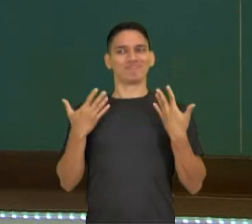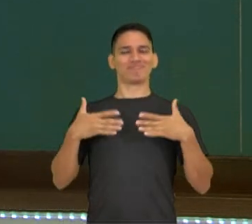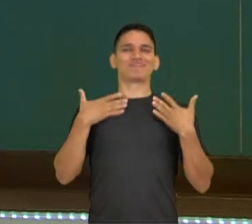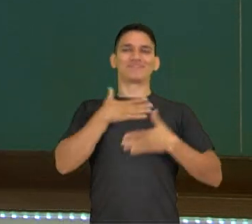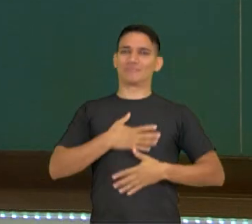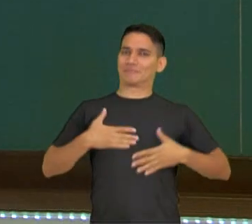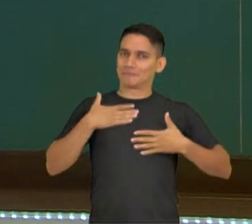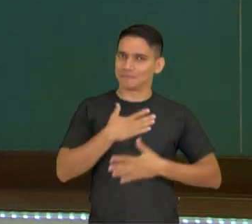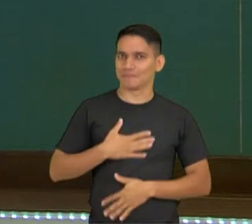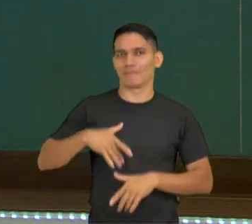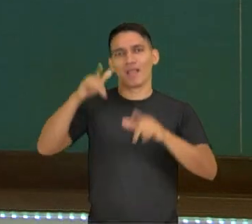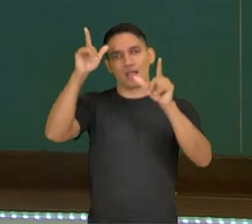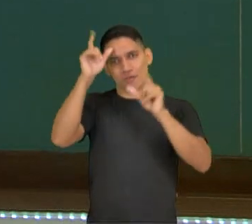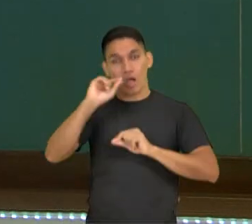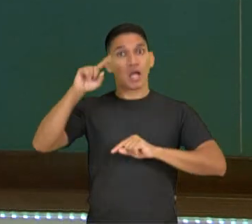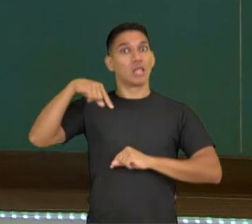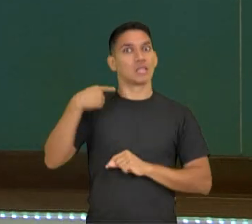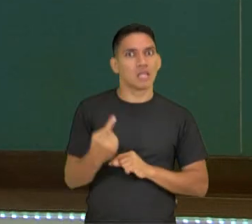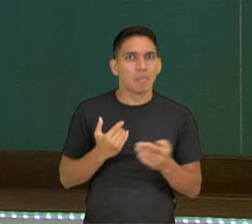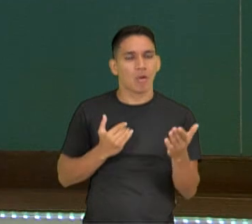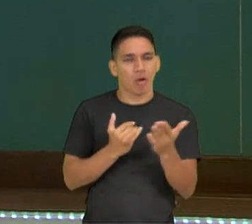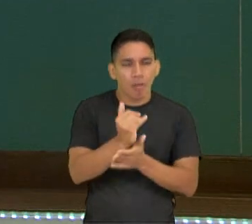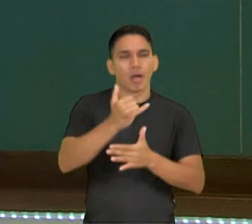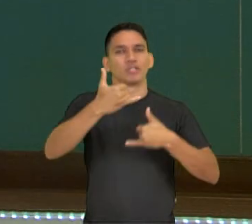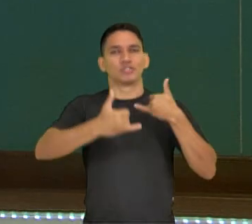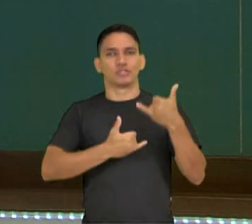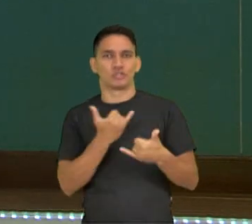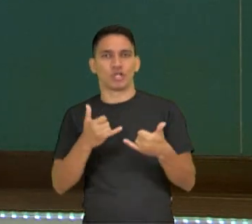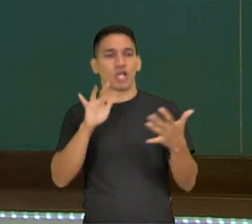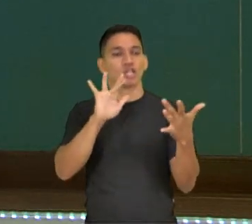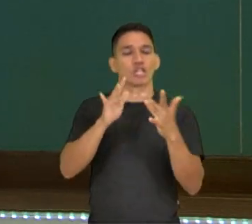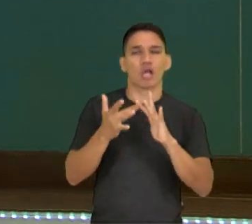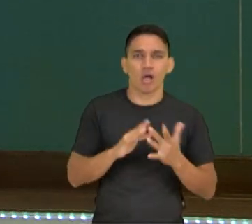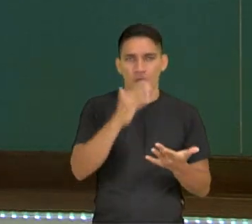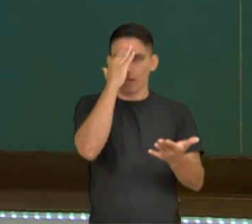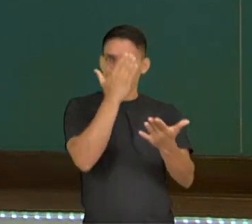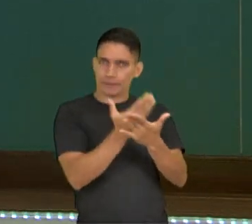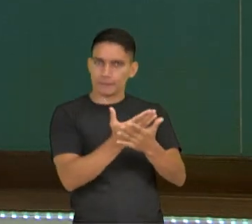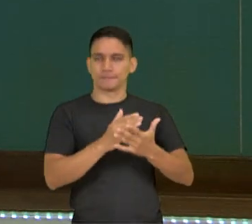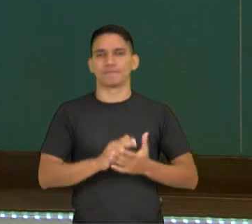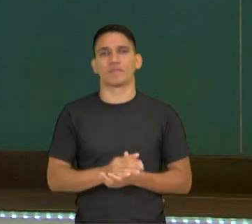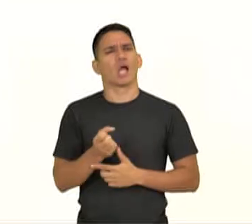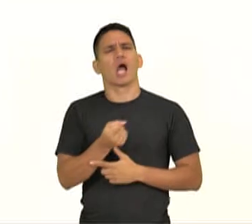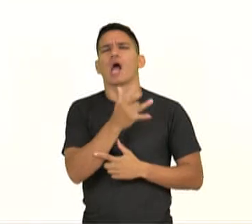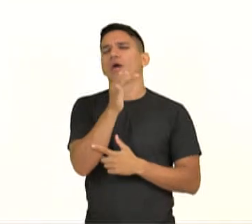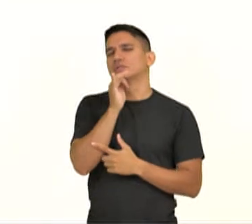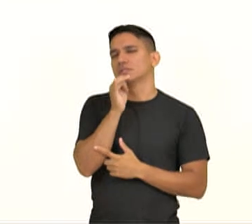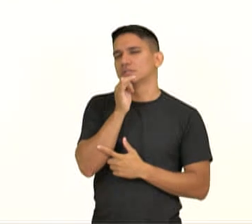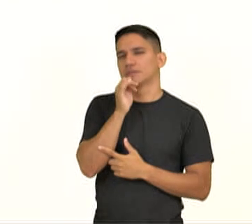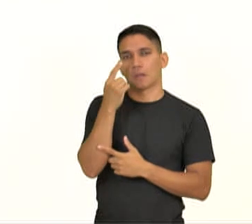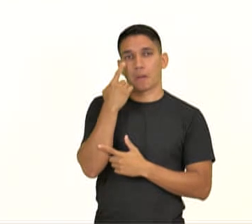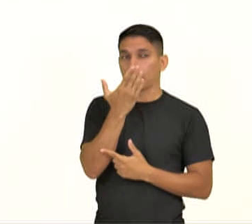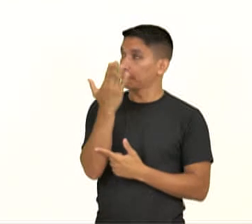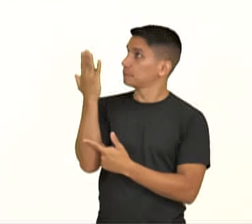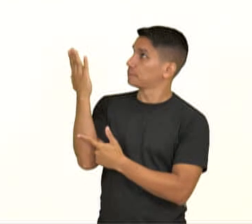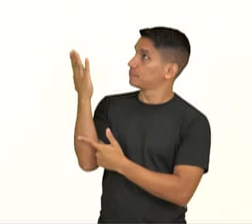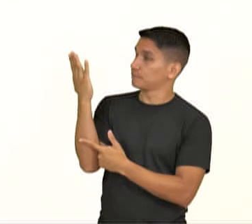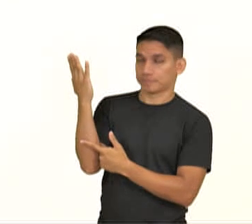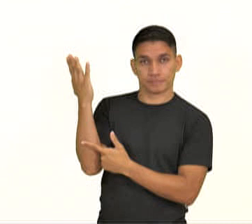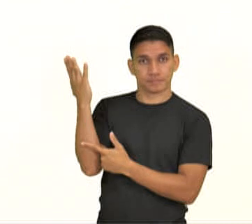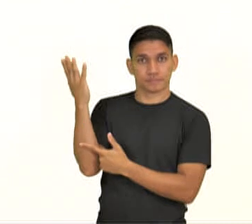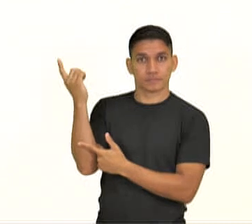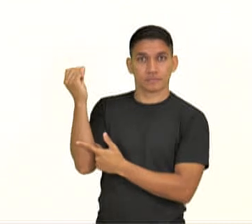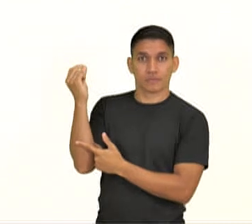relaxadas. Depois a gente entra com os jogos de toque e confiança. Eu trouxe alguns exemplos para vocês. Esse primeiro exemplo aqui,